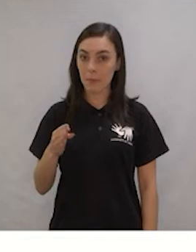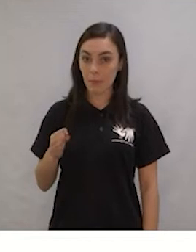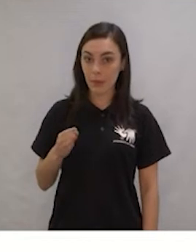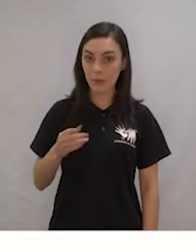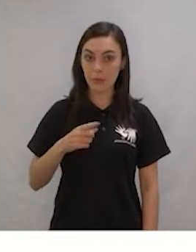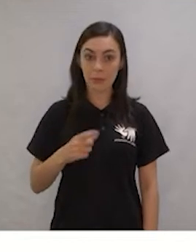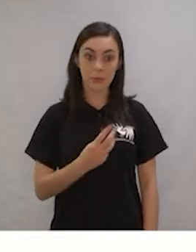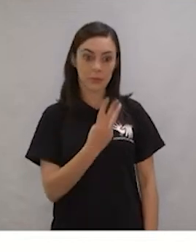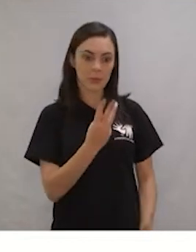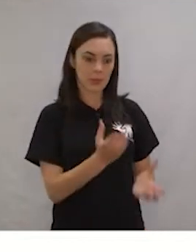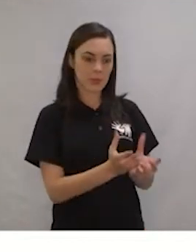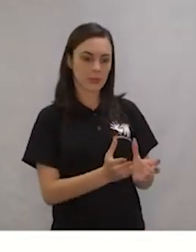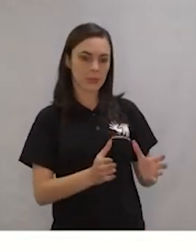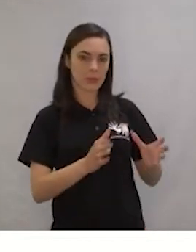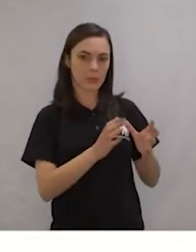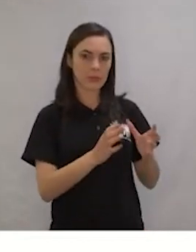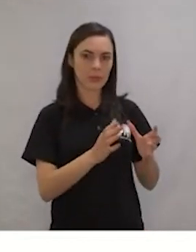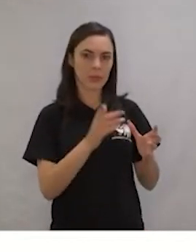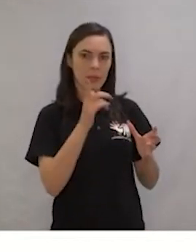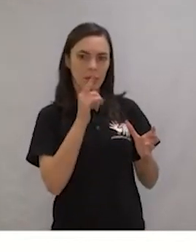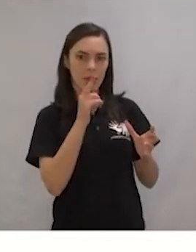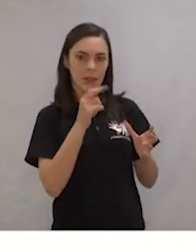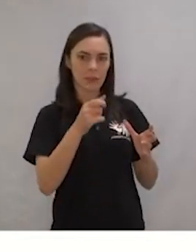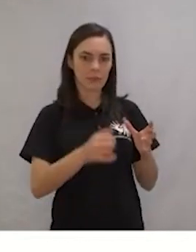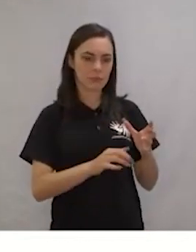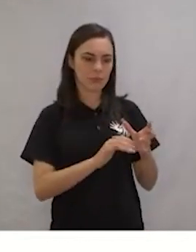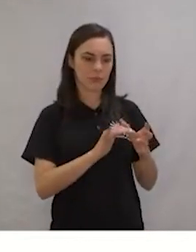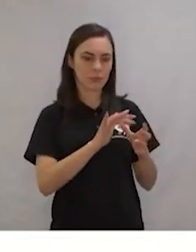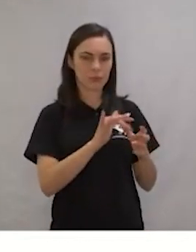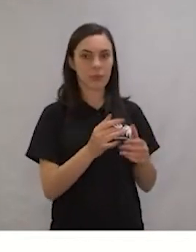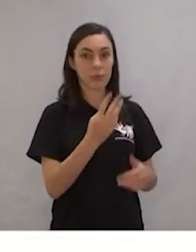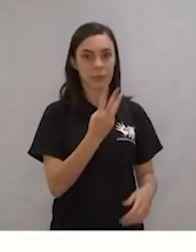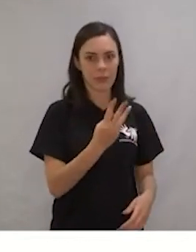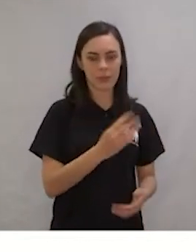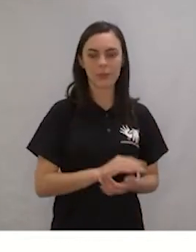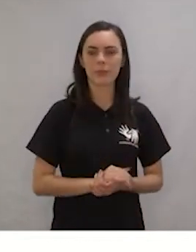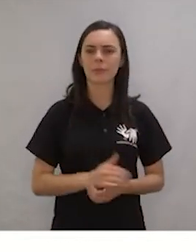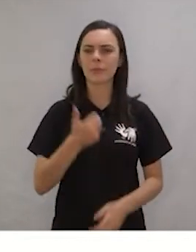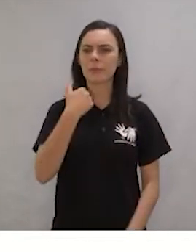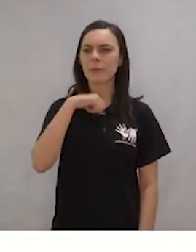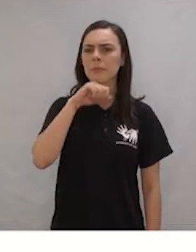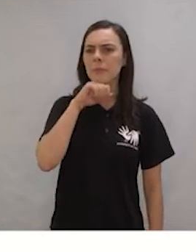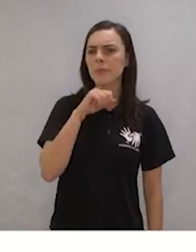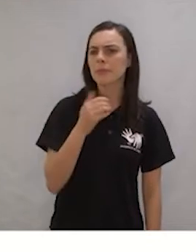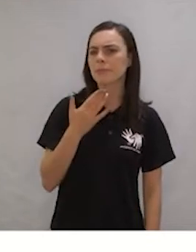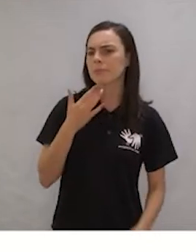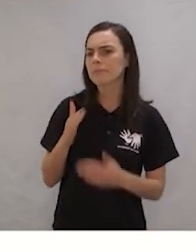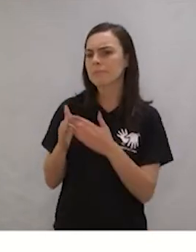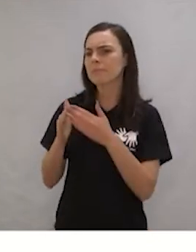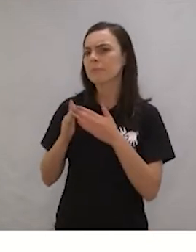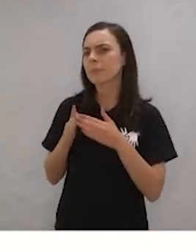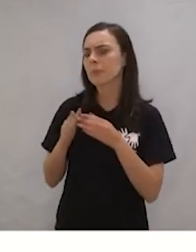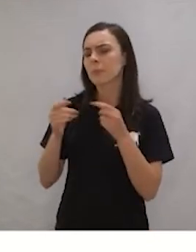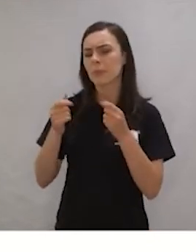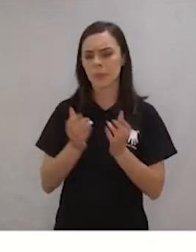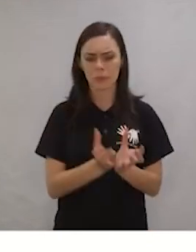3 aquários. Sua mãe pediu para separá-los